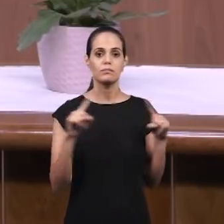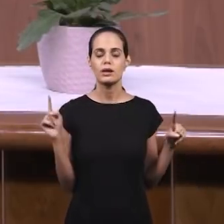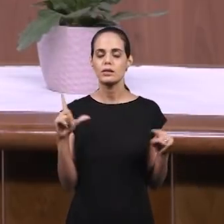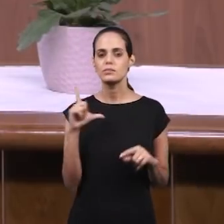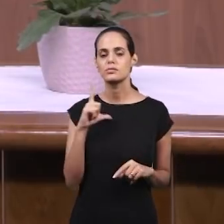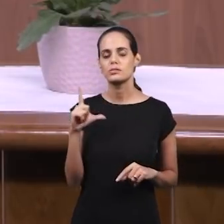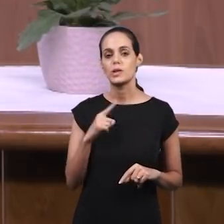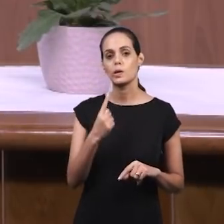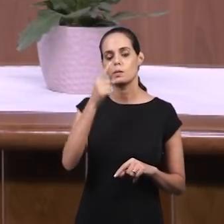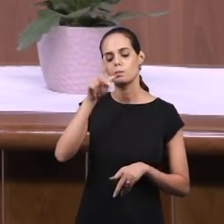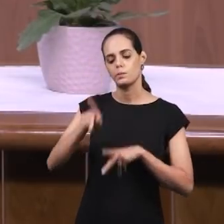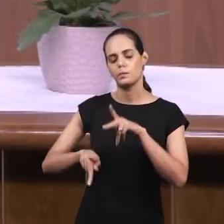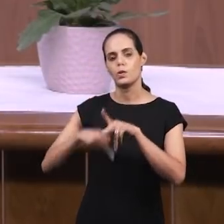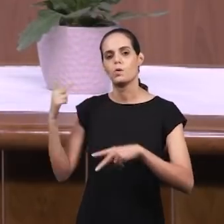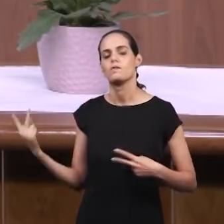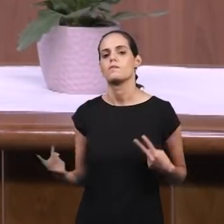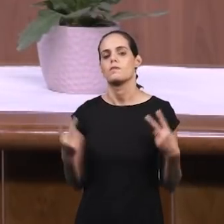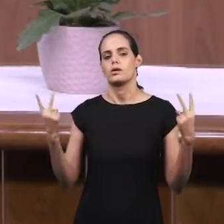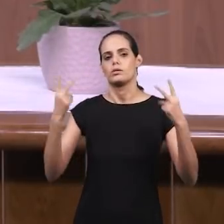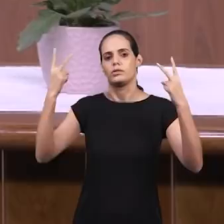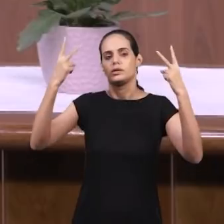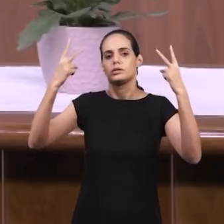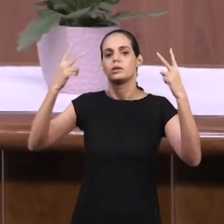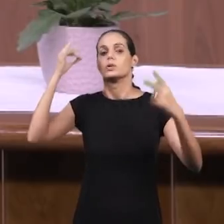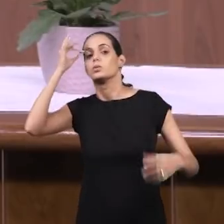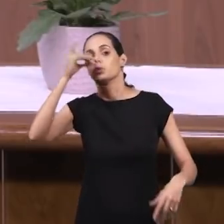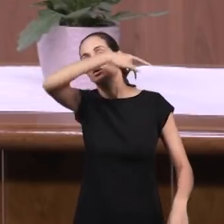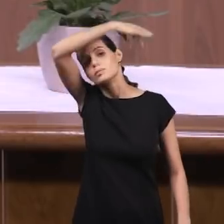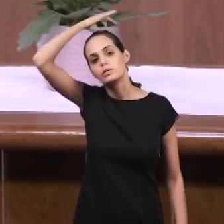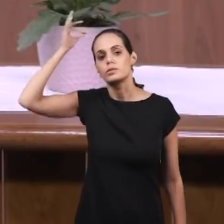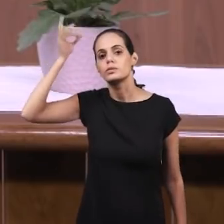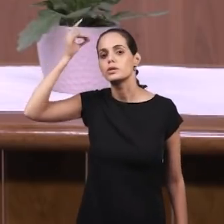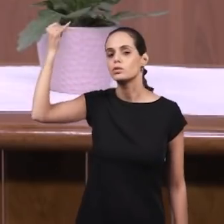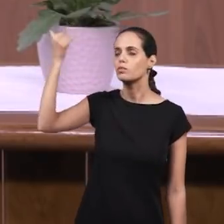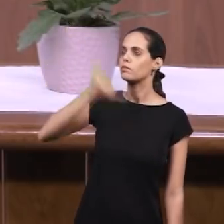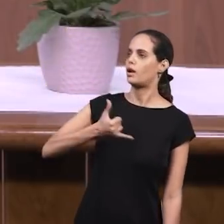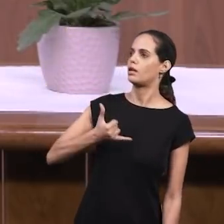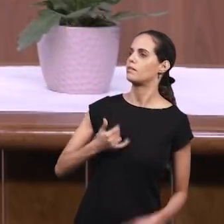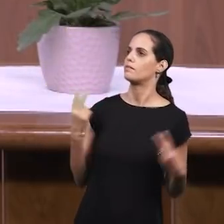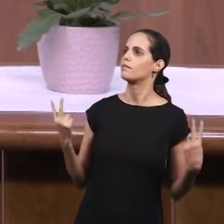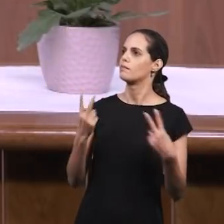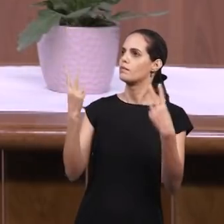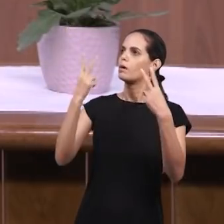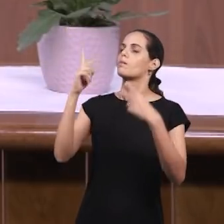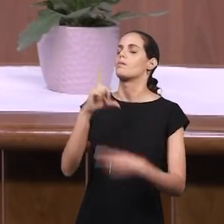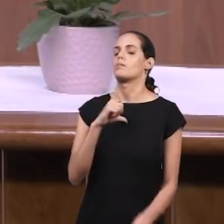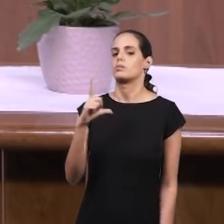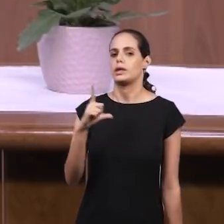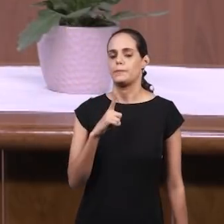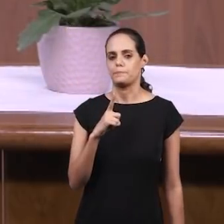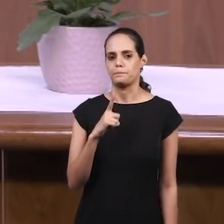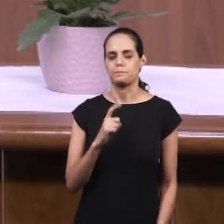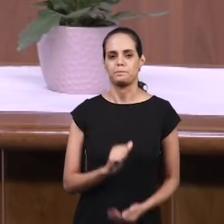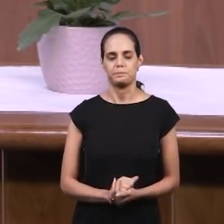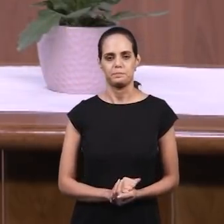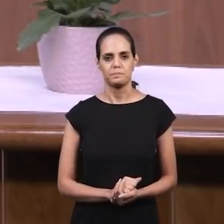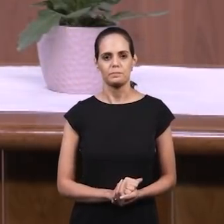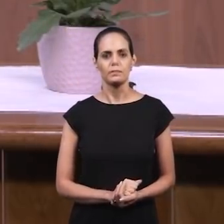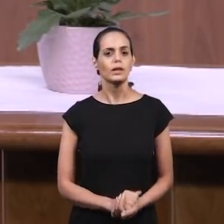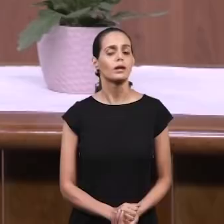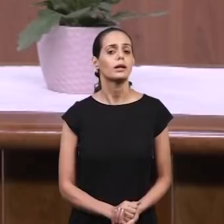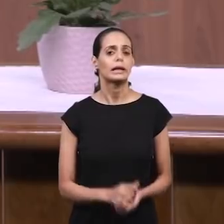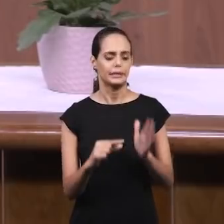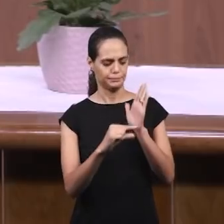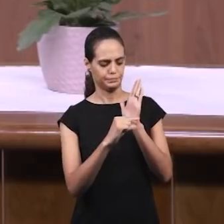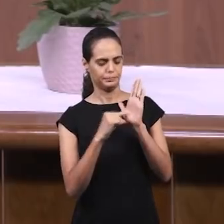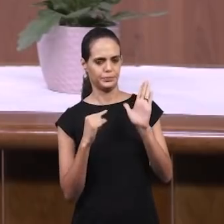Mas tem um povo valorizando a voz do Espírito Santo. E aqui, em particular,